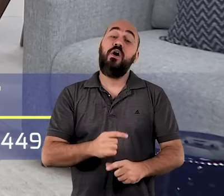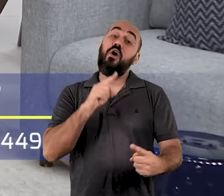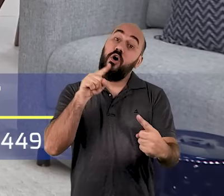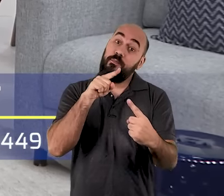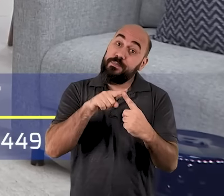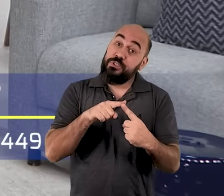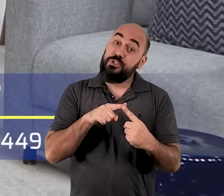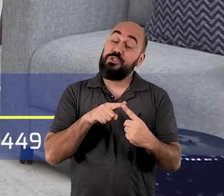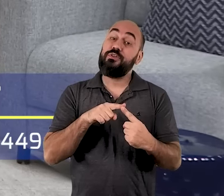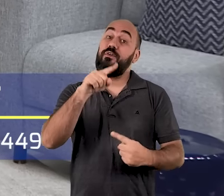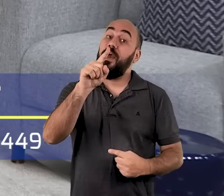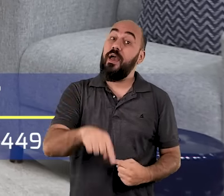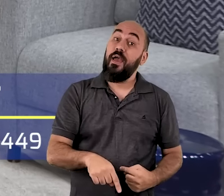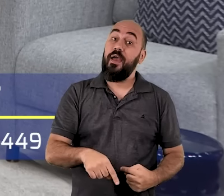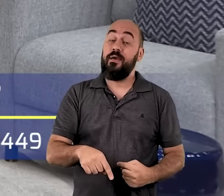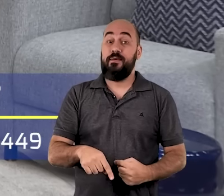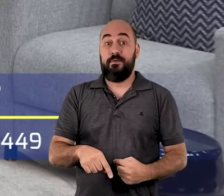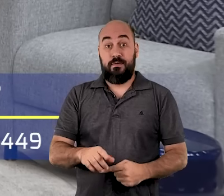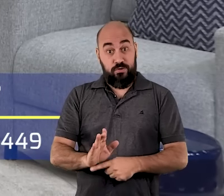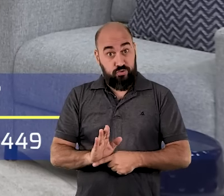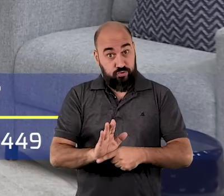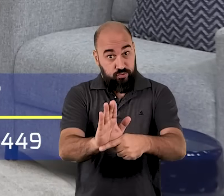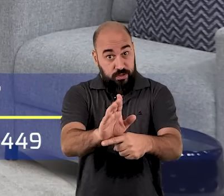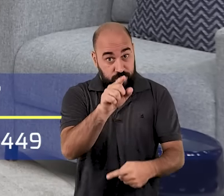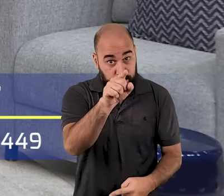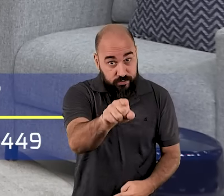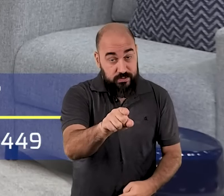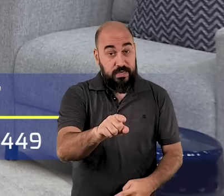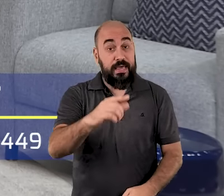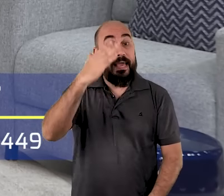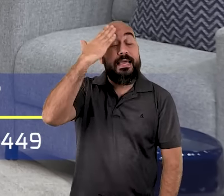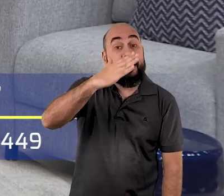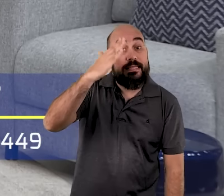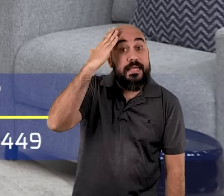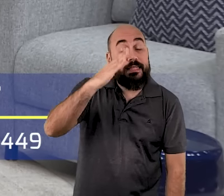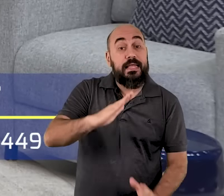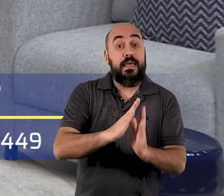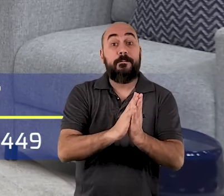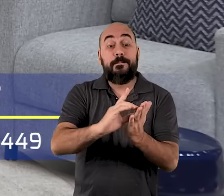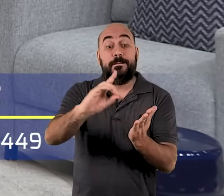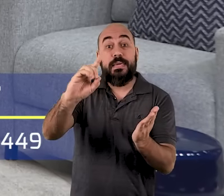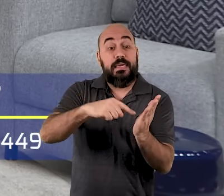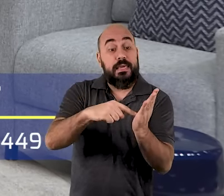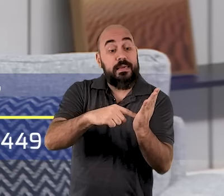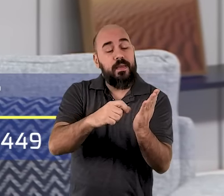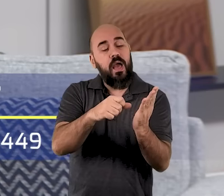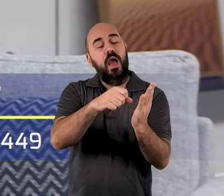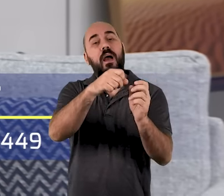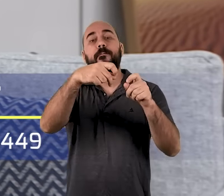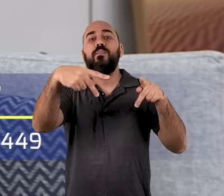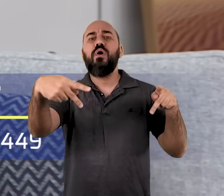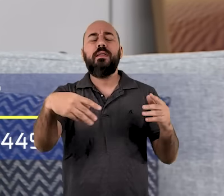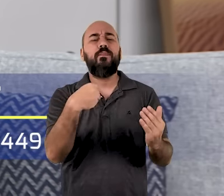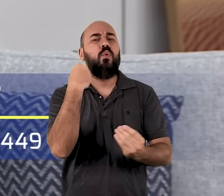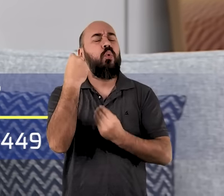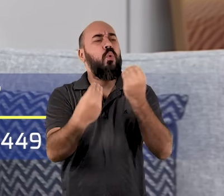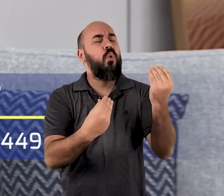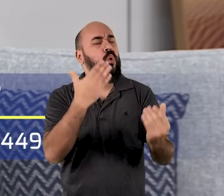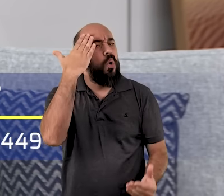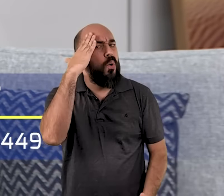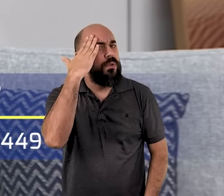aqui, é levar você à compreensão do livro do Apocalipse. É verdade que nesse